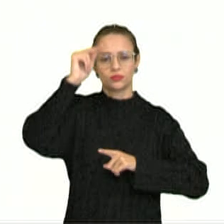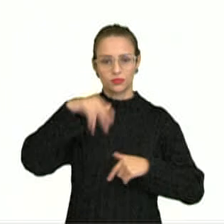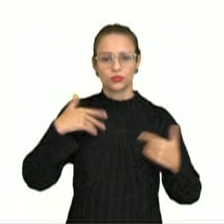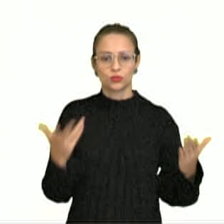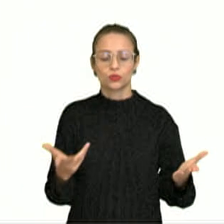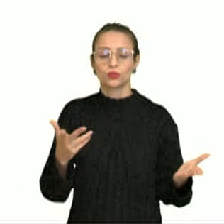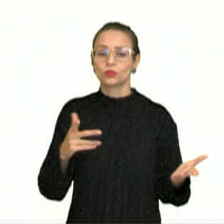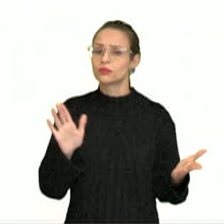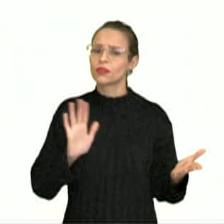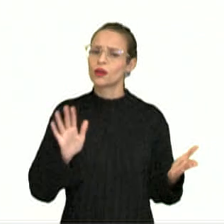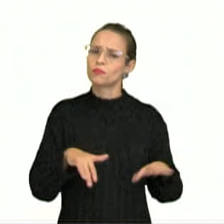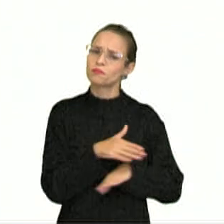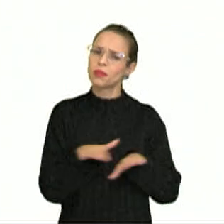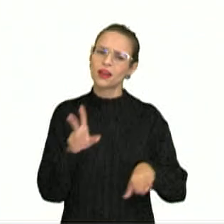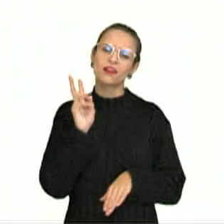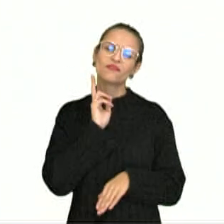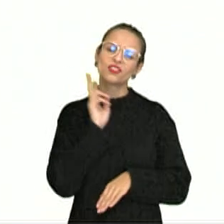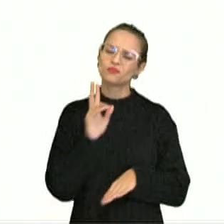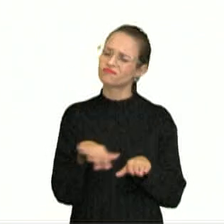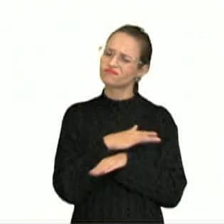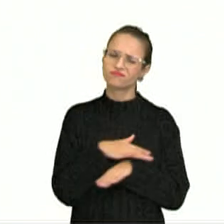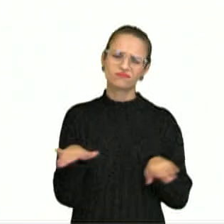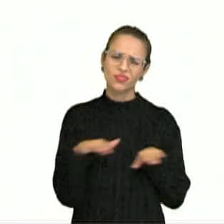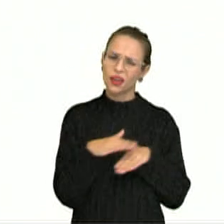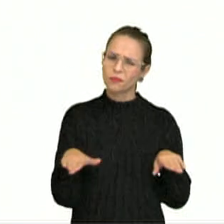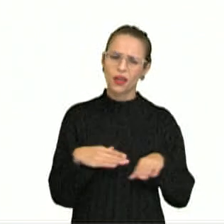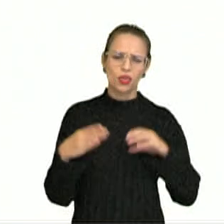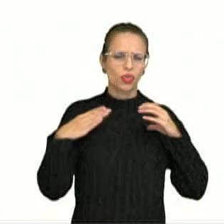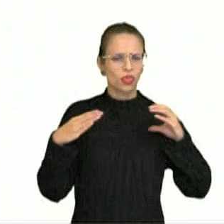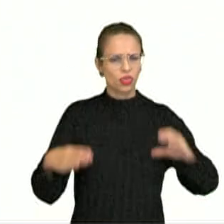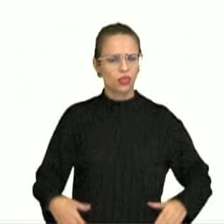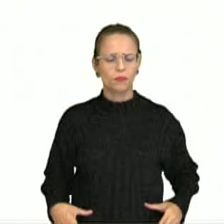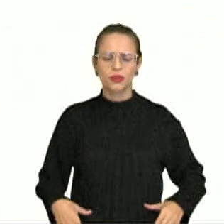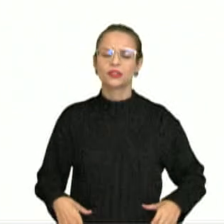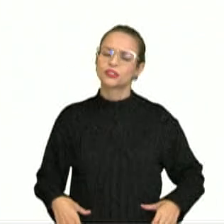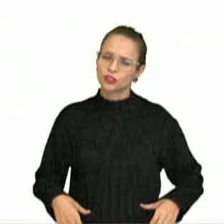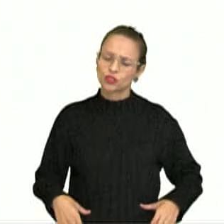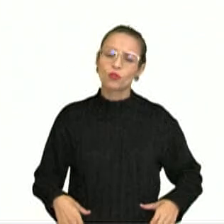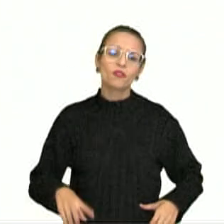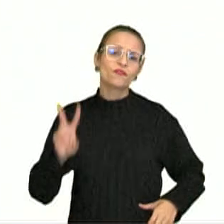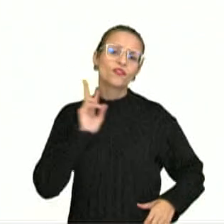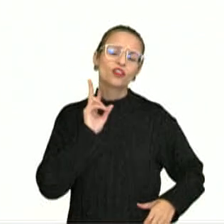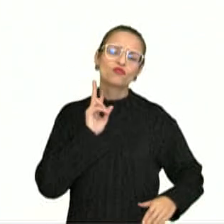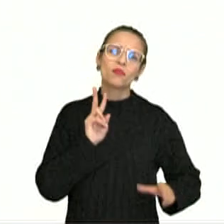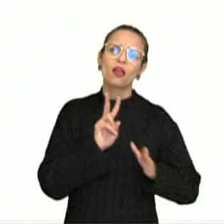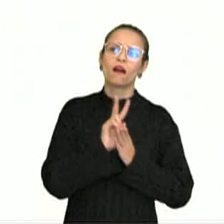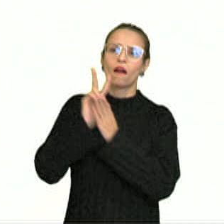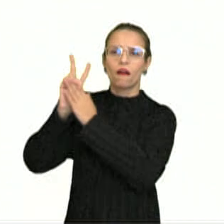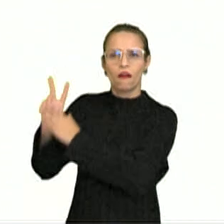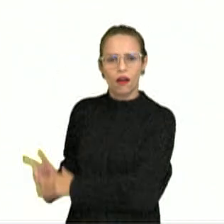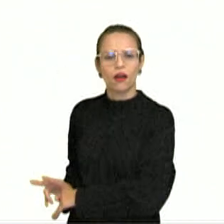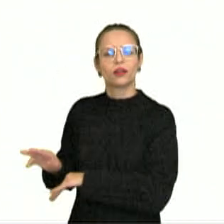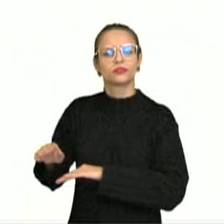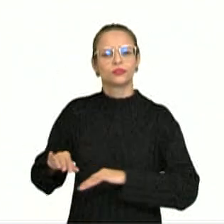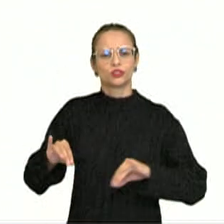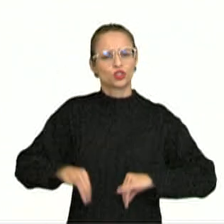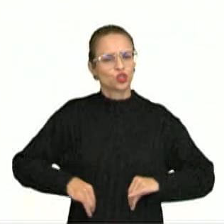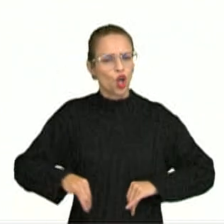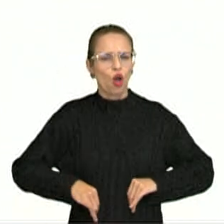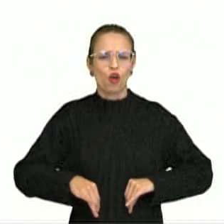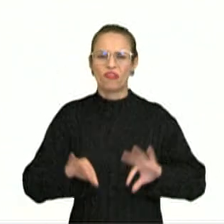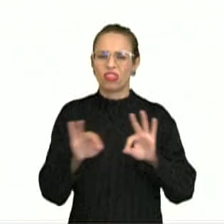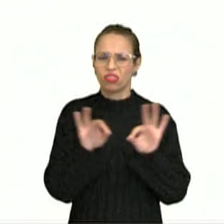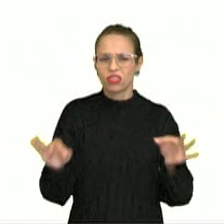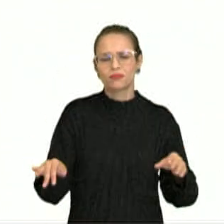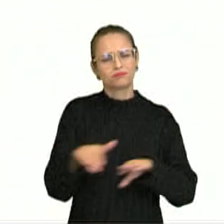aí não se fazerem mais de vítima, consigam deixar de ser essa pessoa que sofre por qualquer coisa, tá?